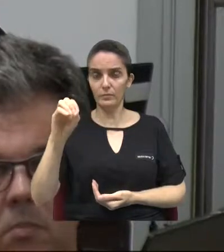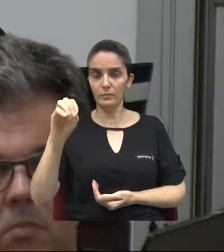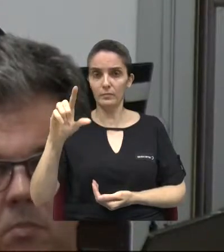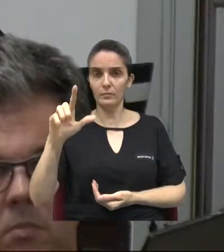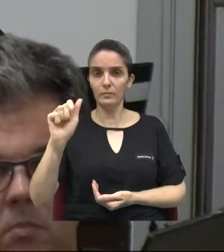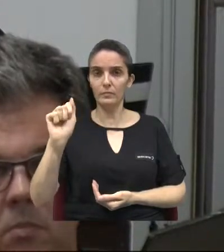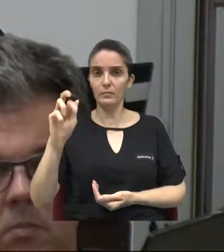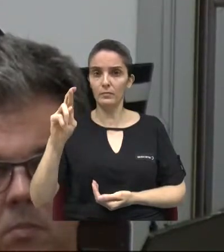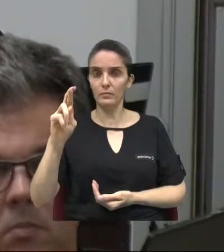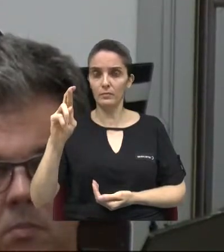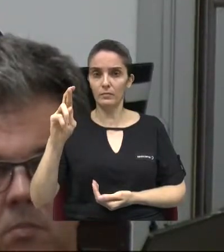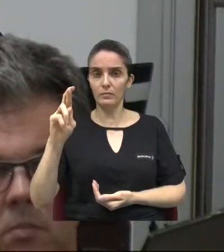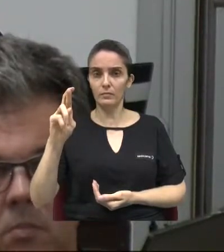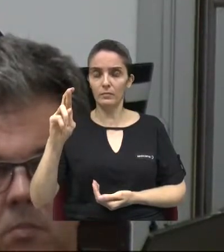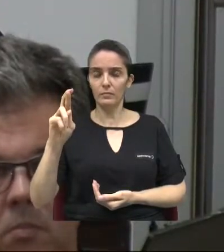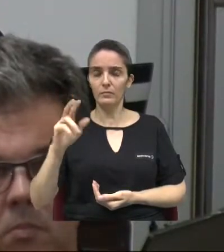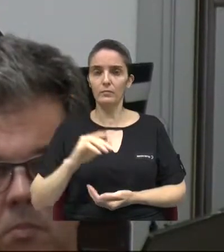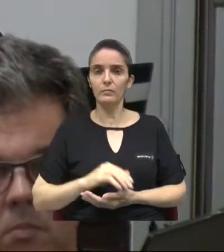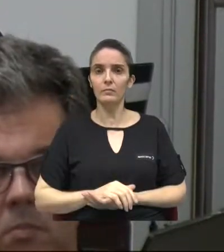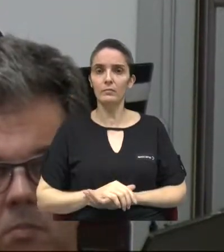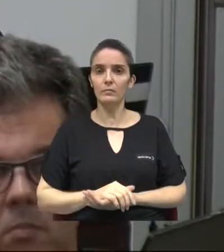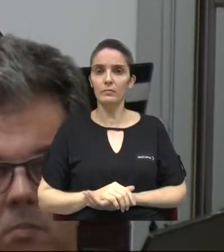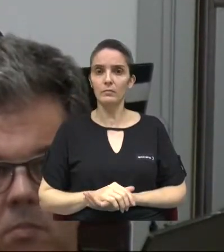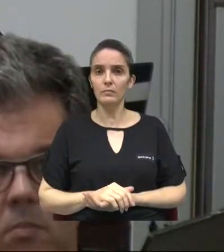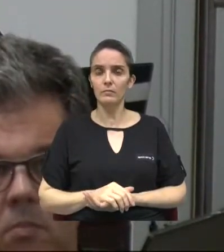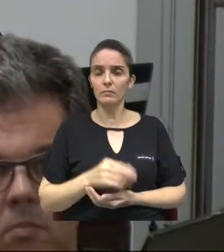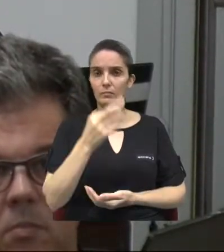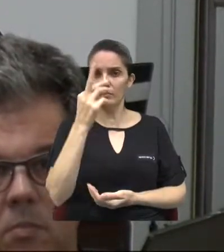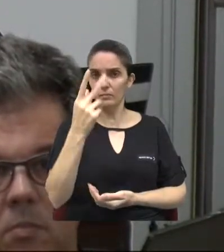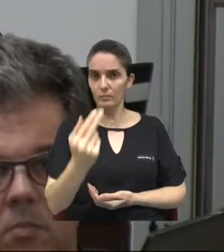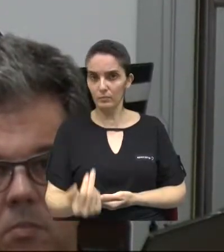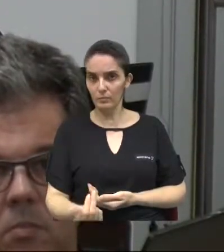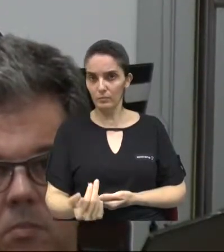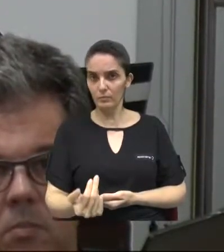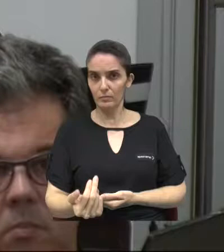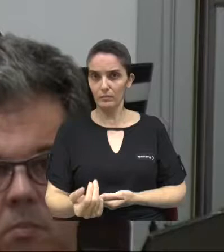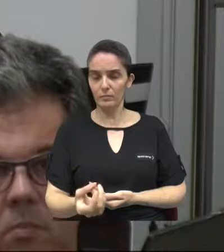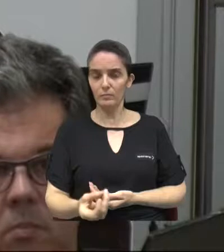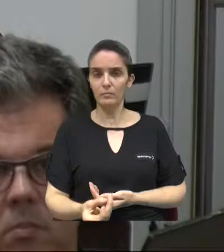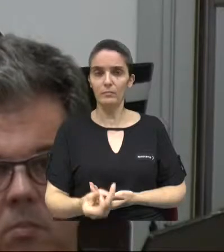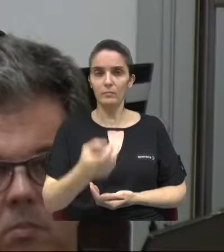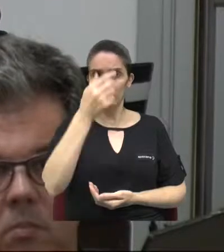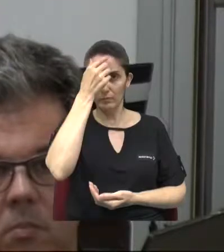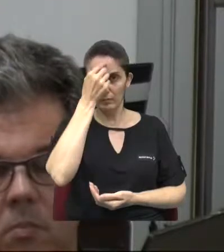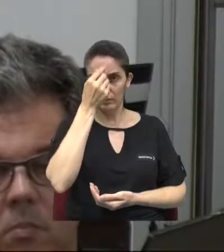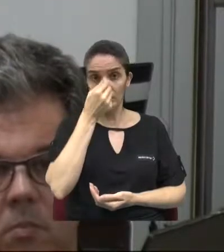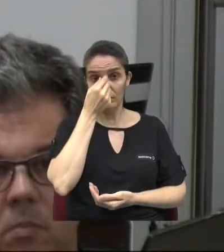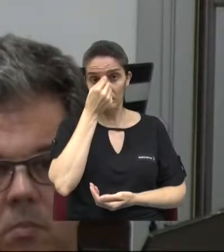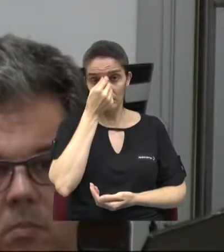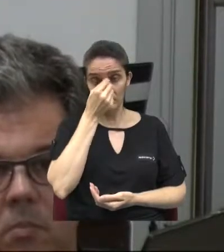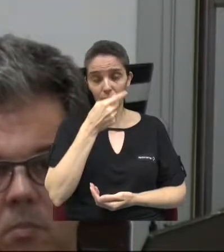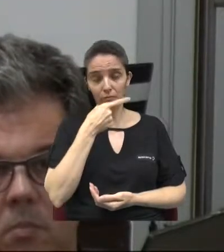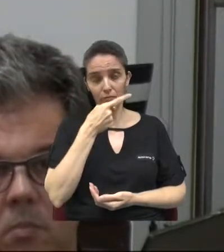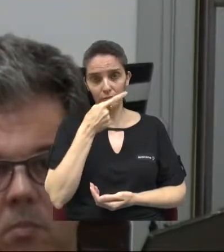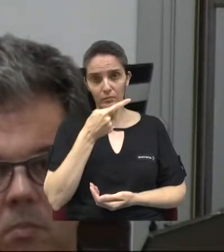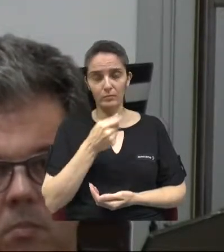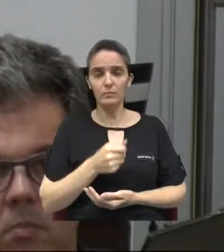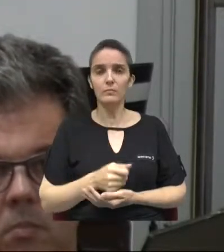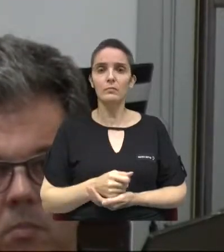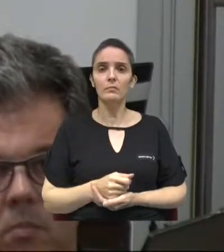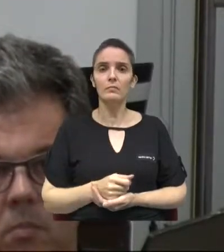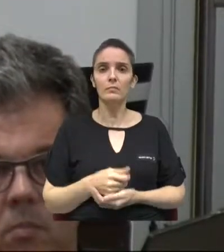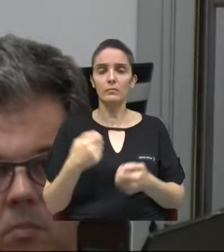Eu acredito que, como o Jorge de Freitas disse, concordo plenamente com o Jorge, que ele vai fazer